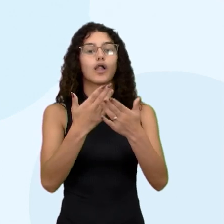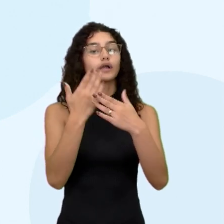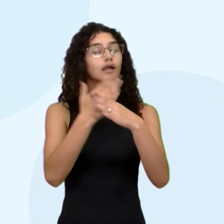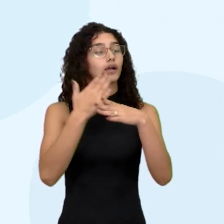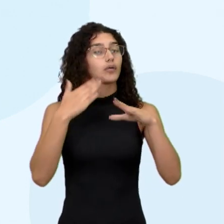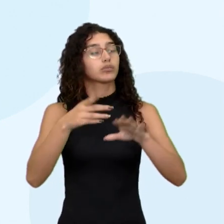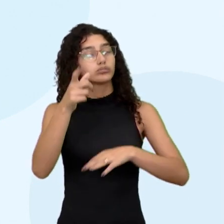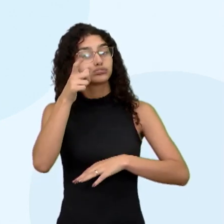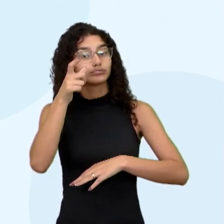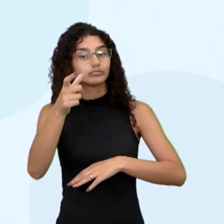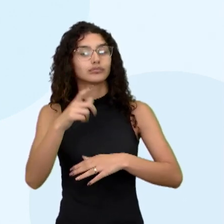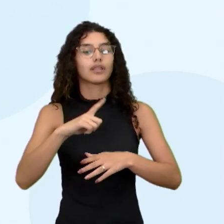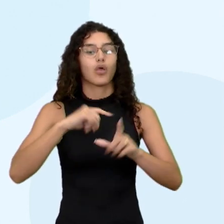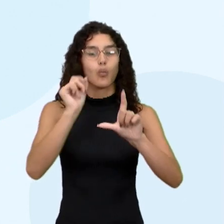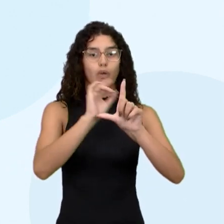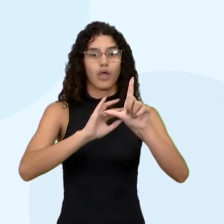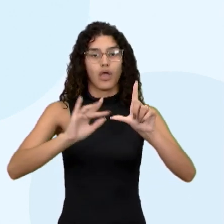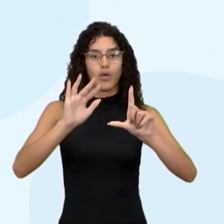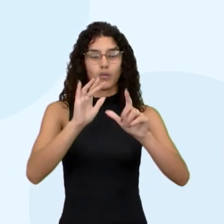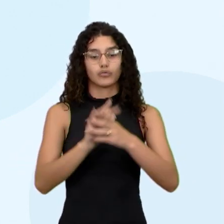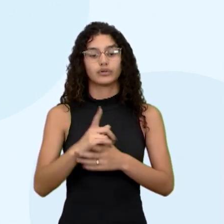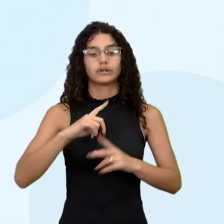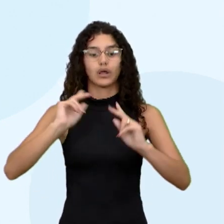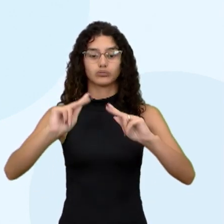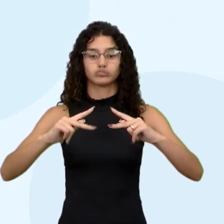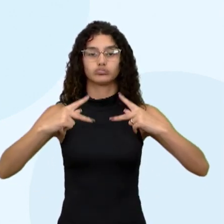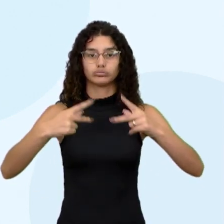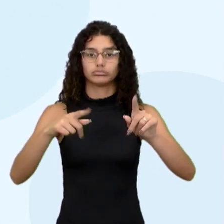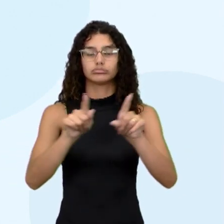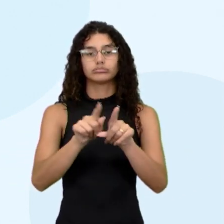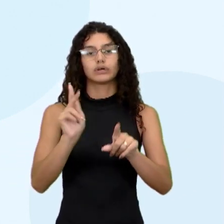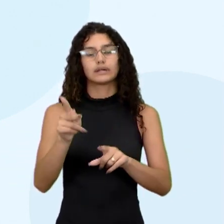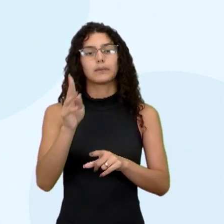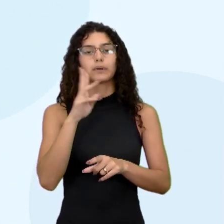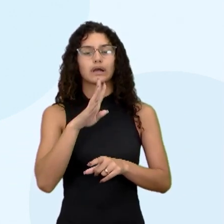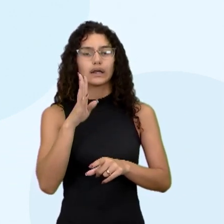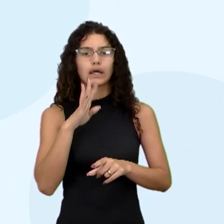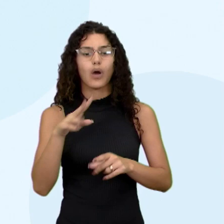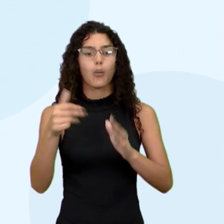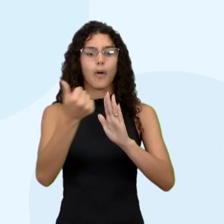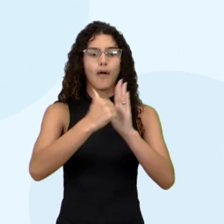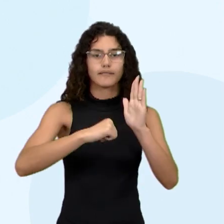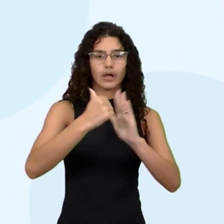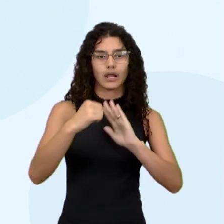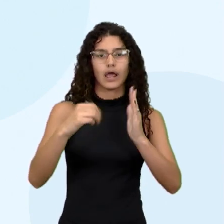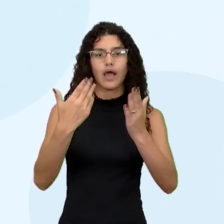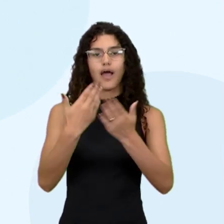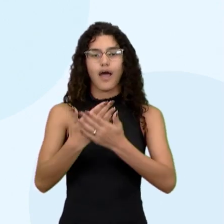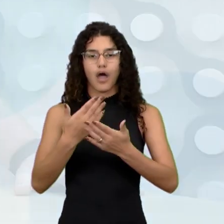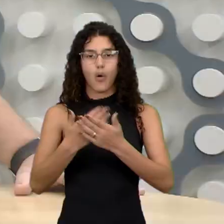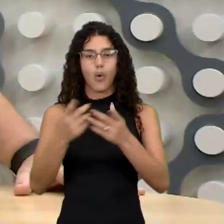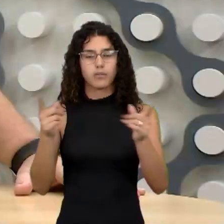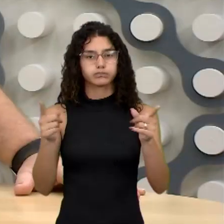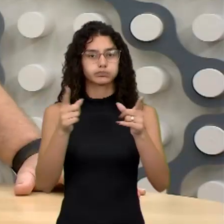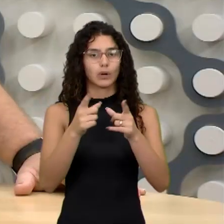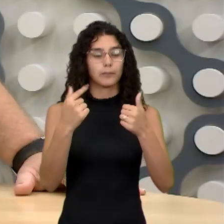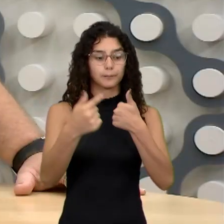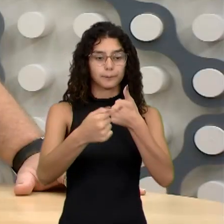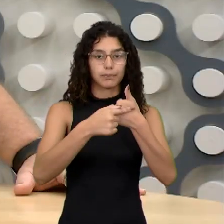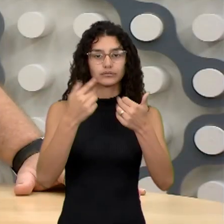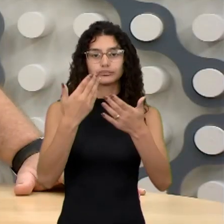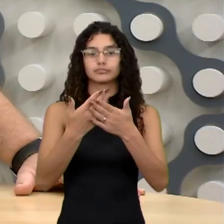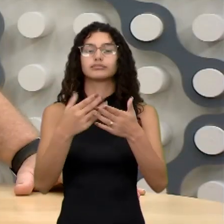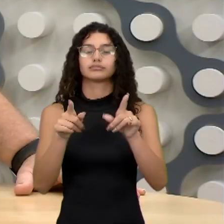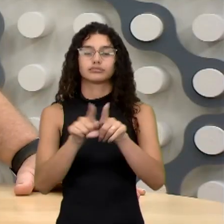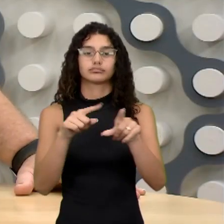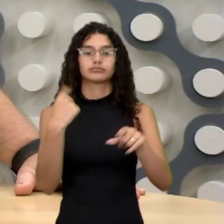de assistir, tem aí o QR Code, tem o link, né? Sempre legal vocês estarem avaliando as aulas, né? Curtam aí as aulas aí,